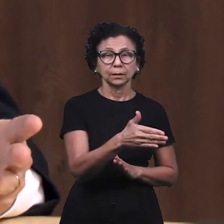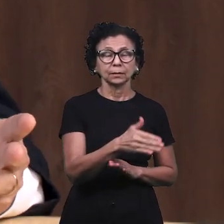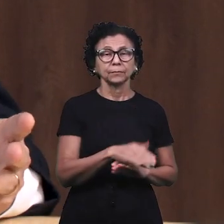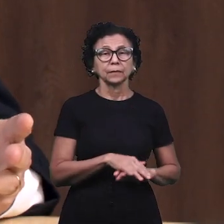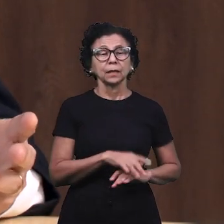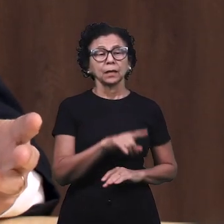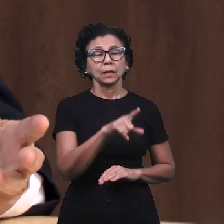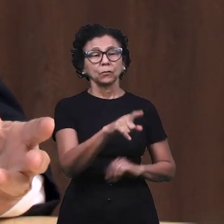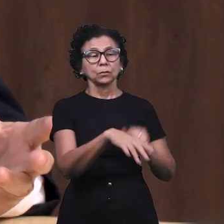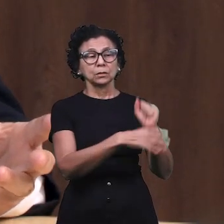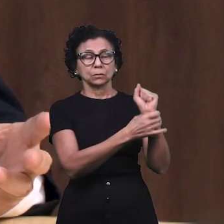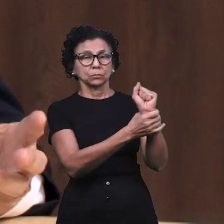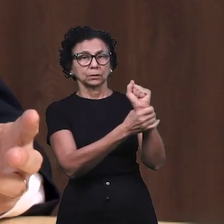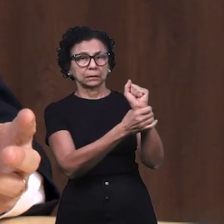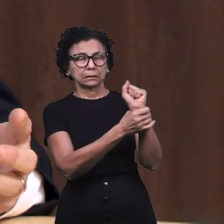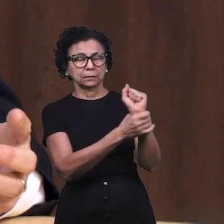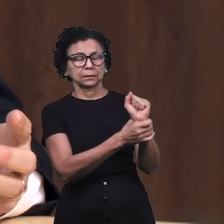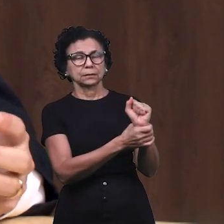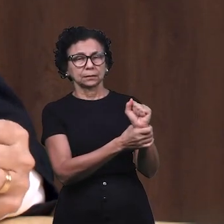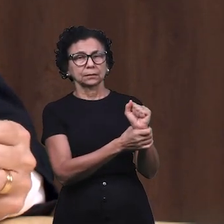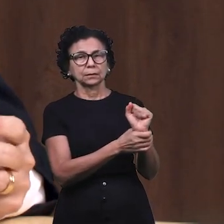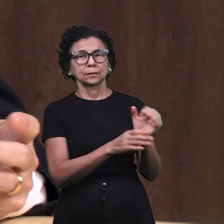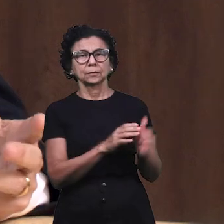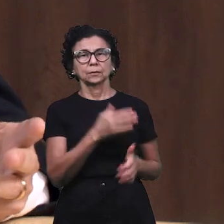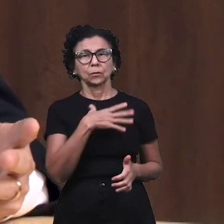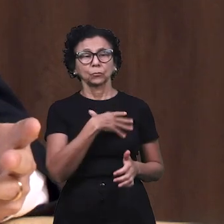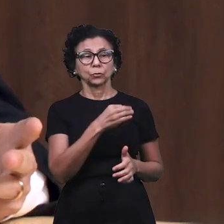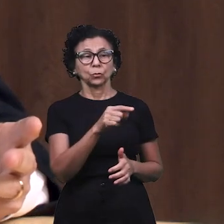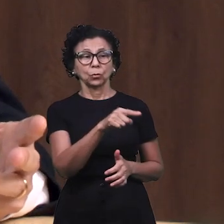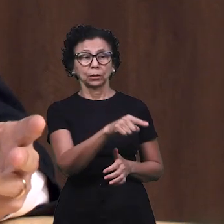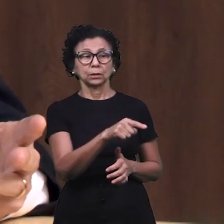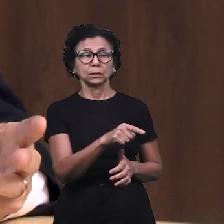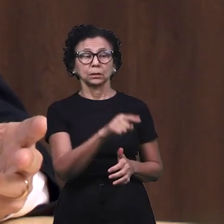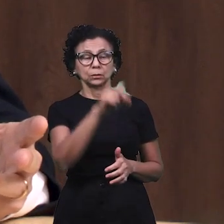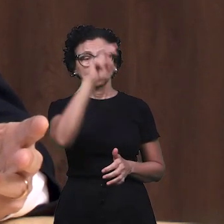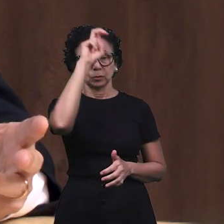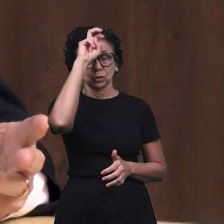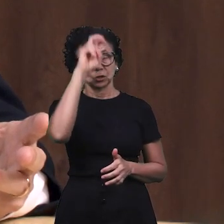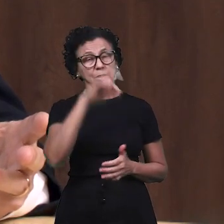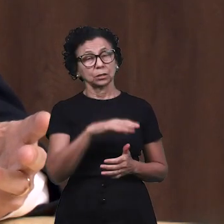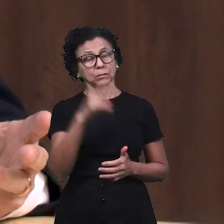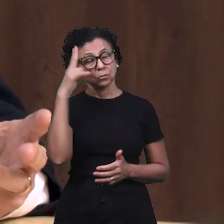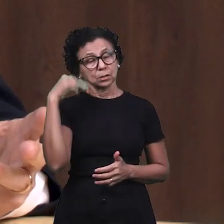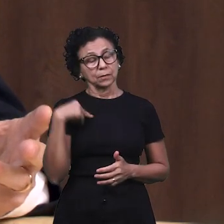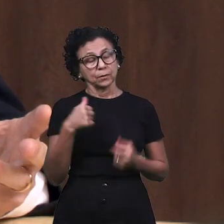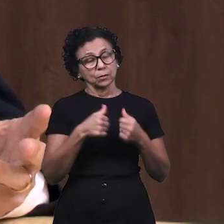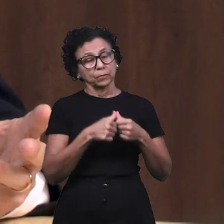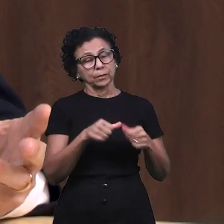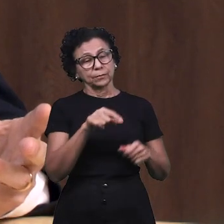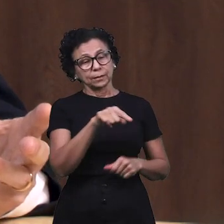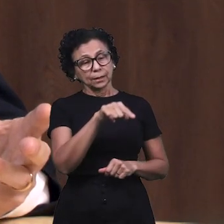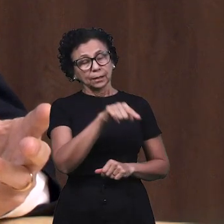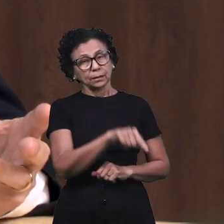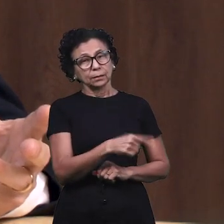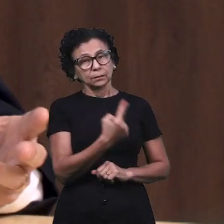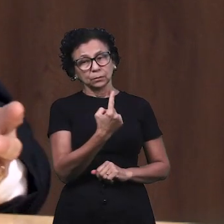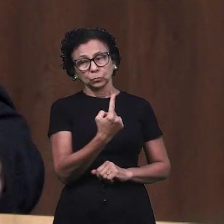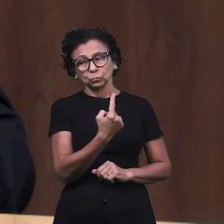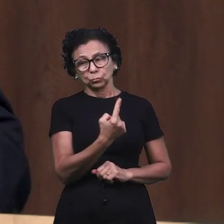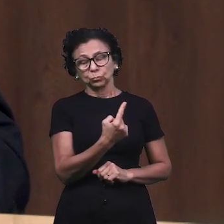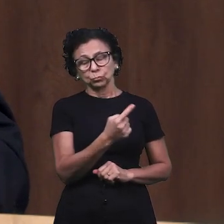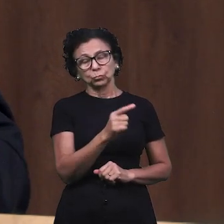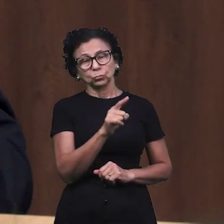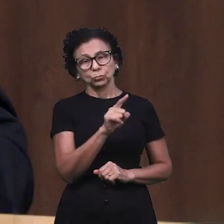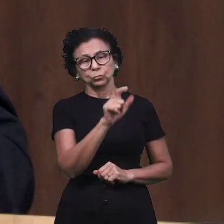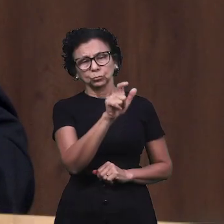fiador, né? Era uma garantia de que os irmãos de José